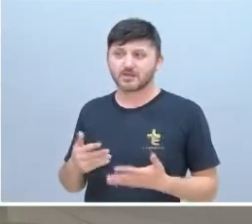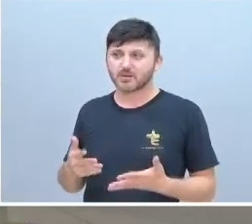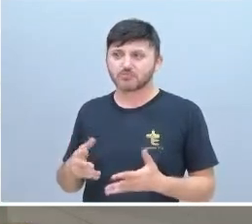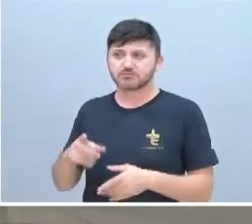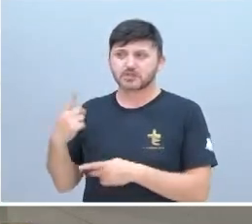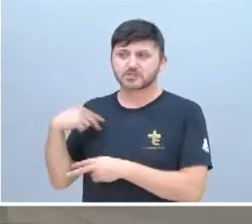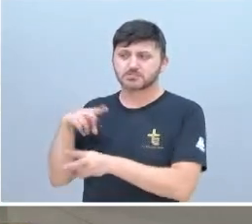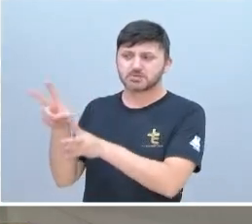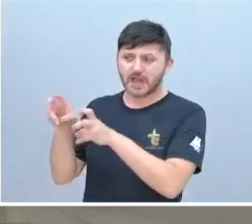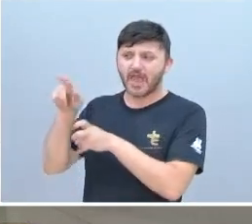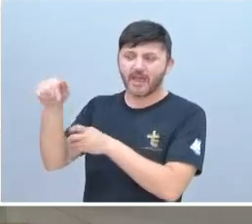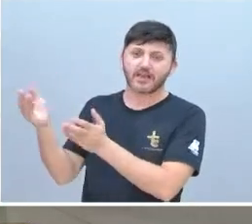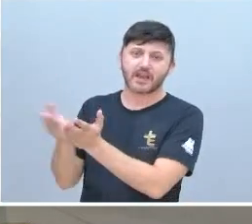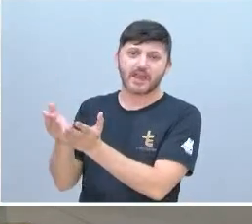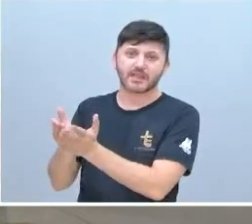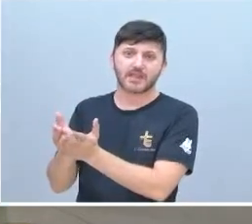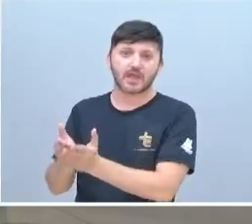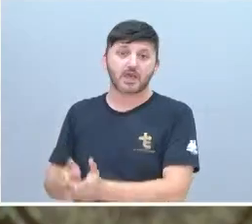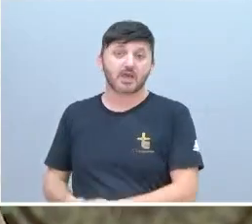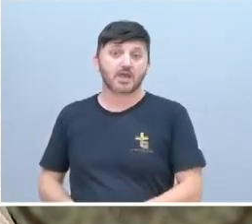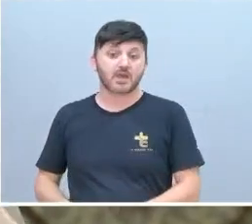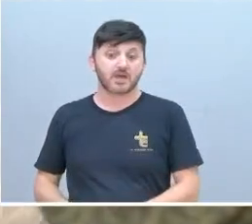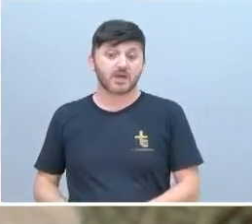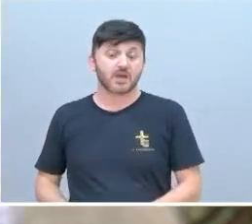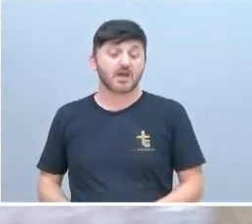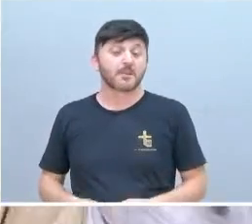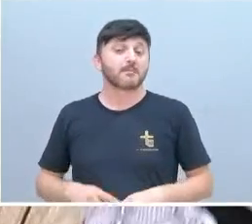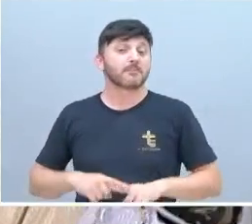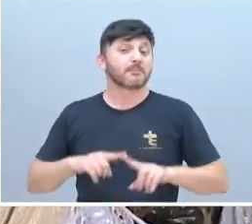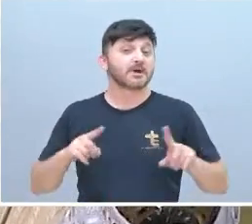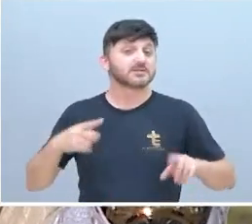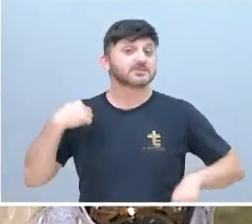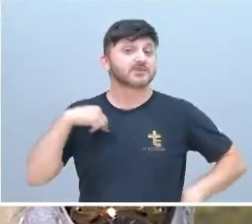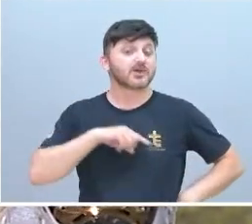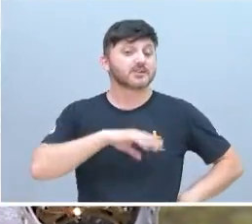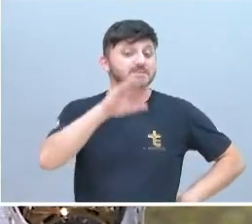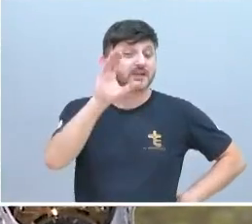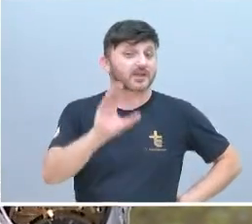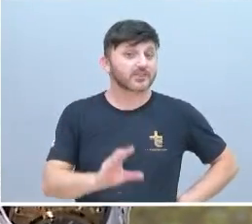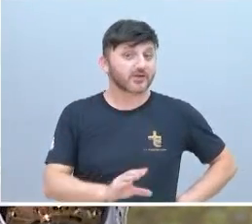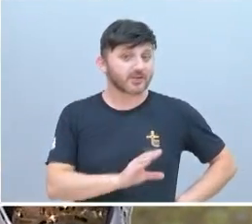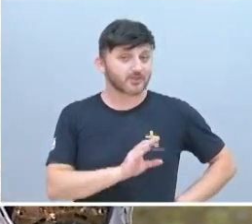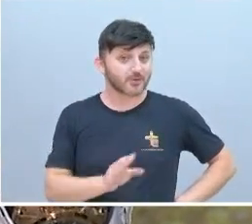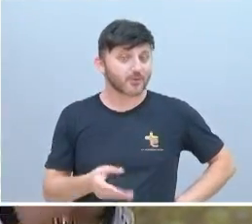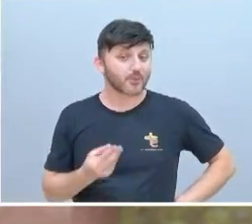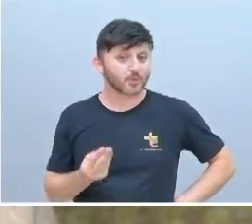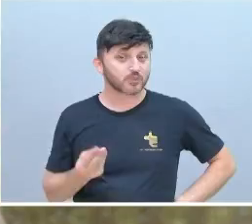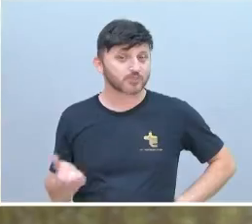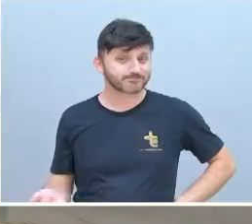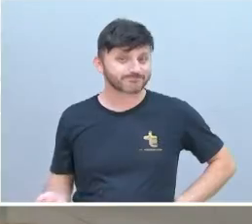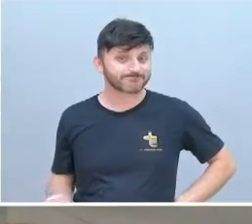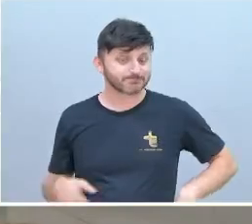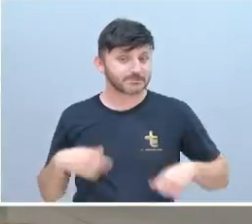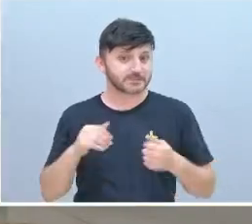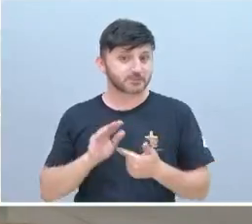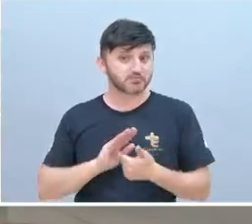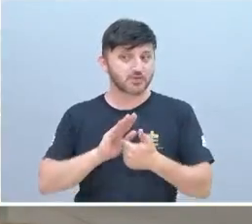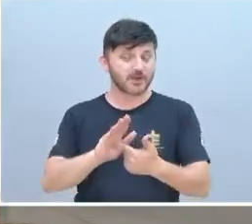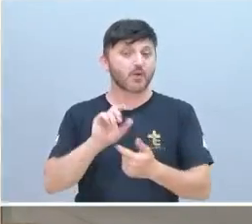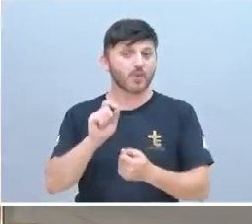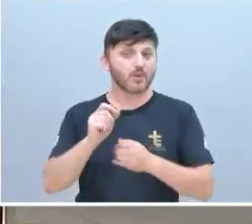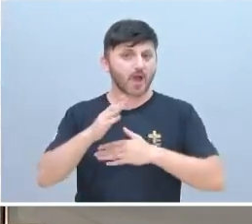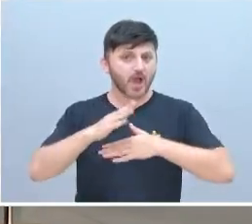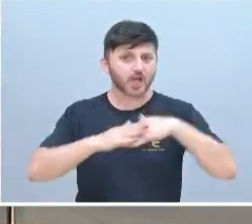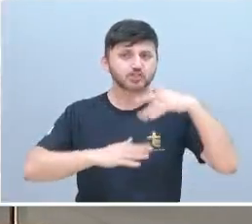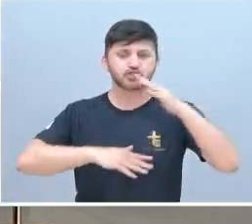A nossa posição no mundo dos negócios difere dos que não são cristãos? A nossa posição